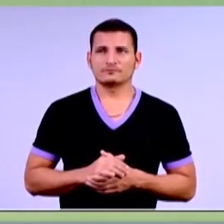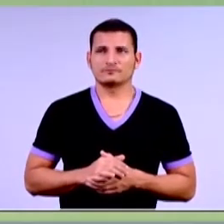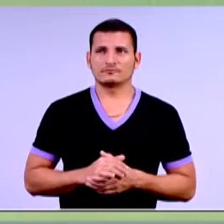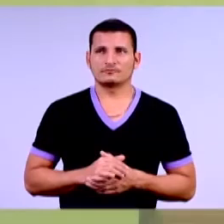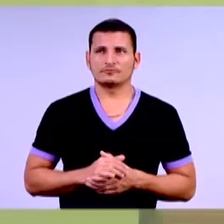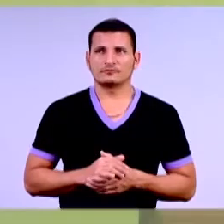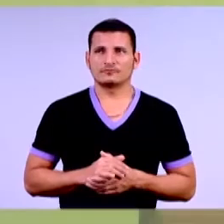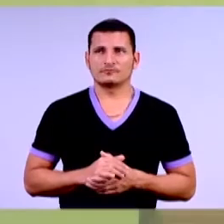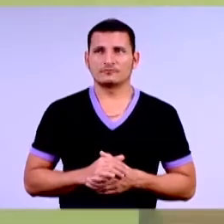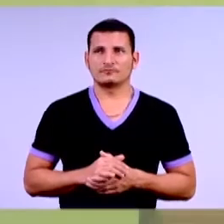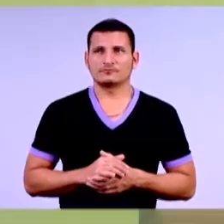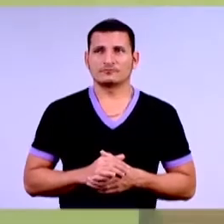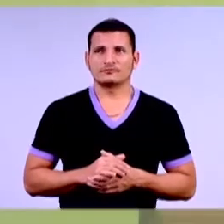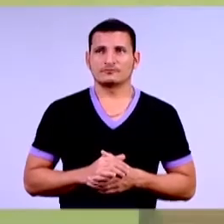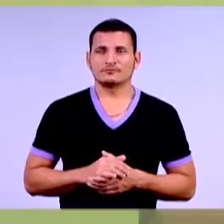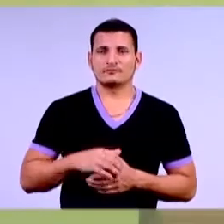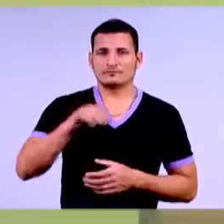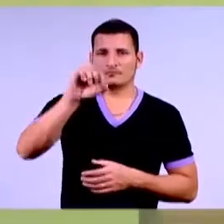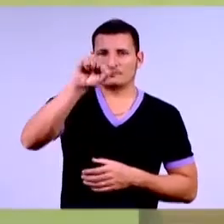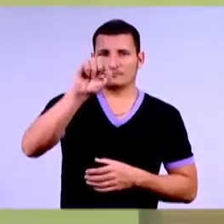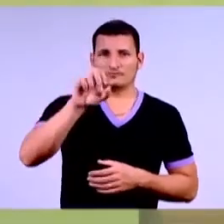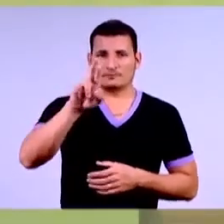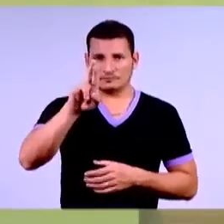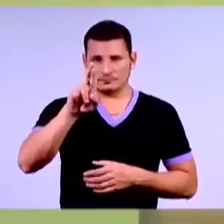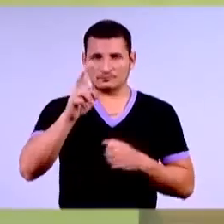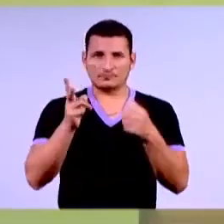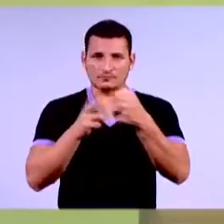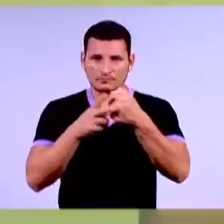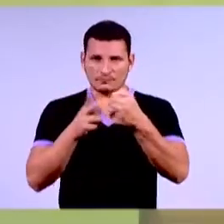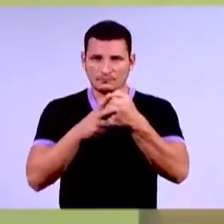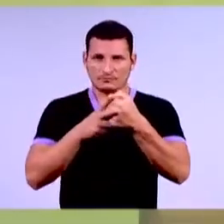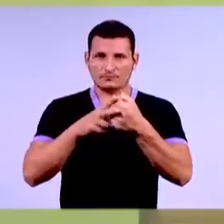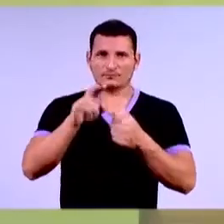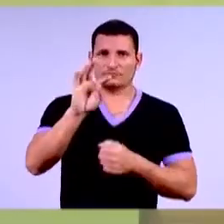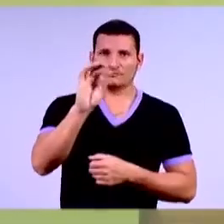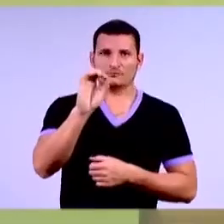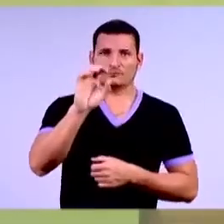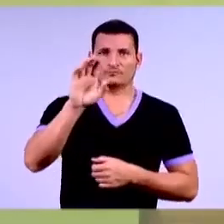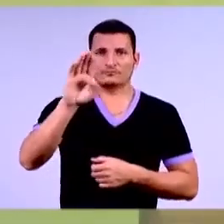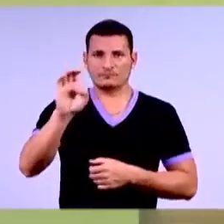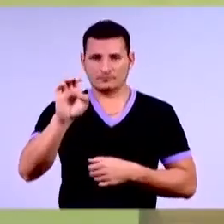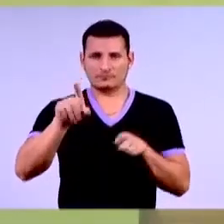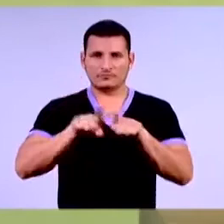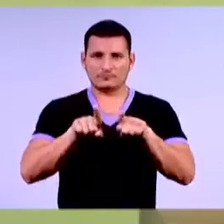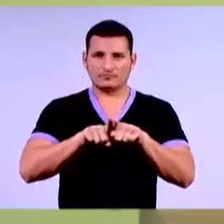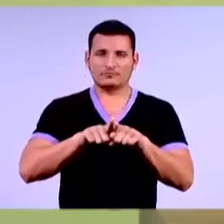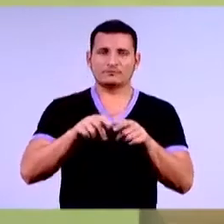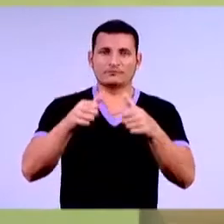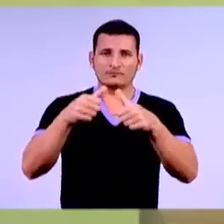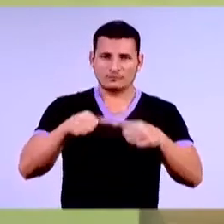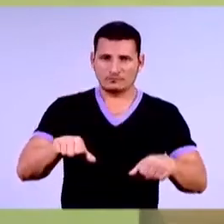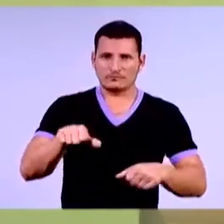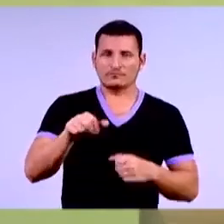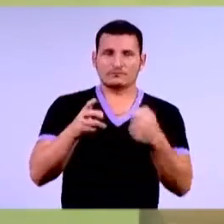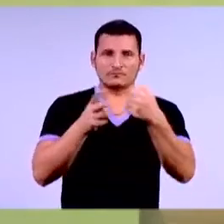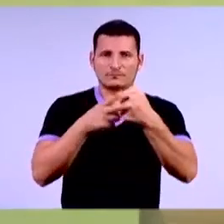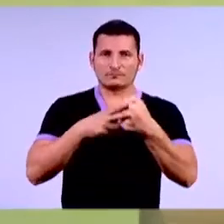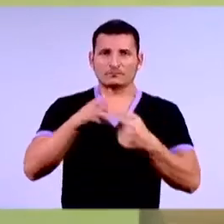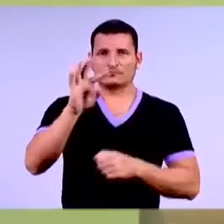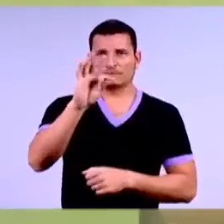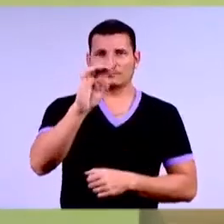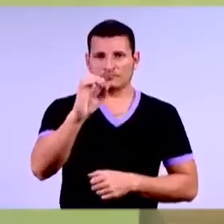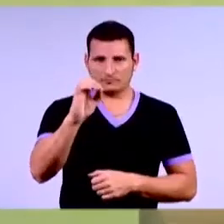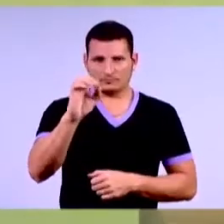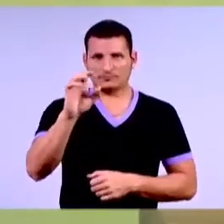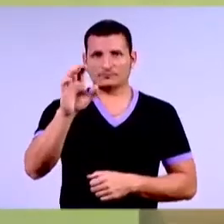conjugado enquanto ser o verbo to be enquanto c eo verbo to be enquanto está agora temos ainda